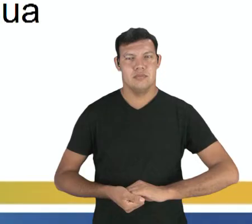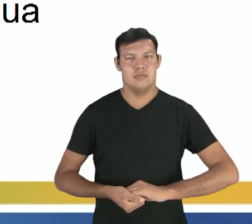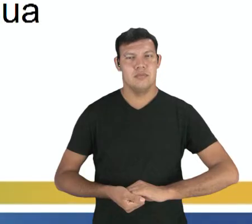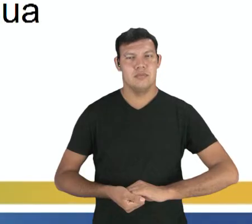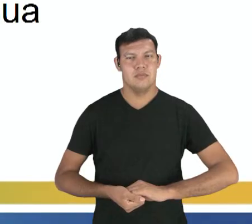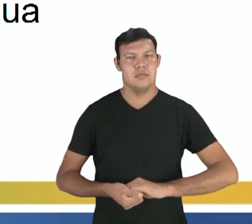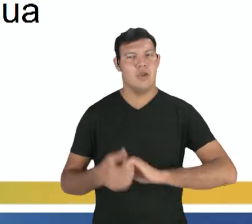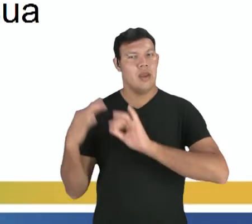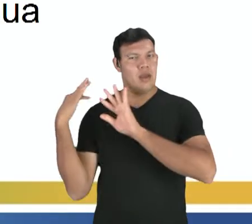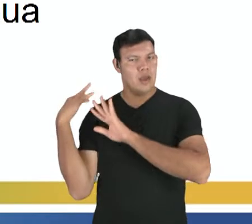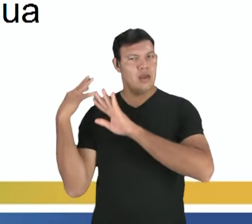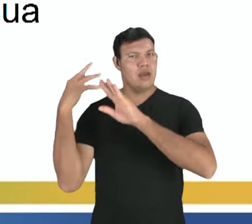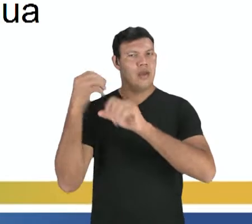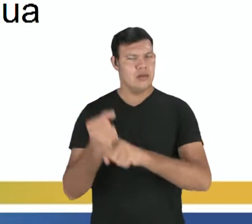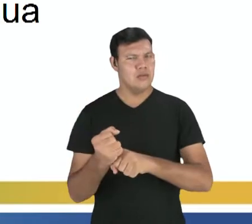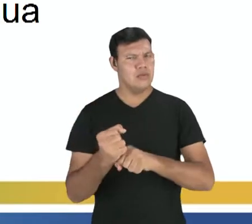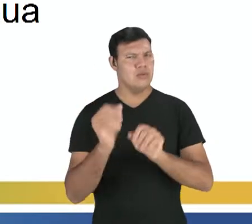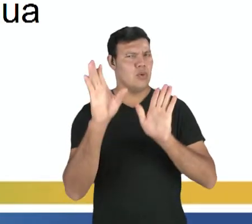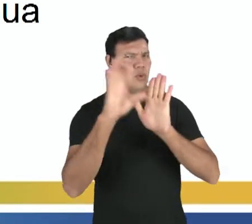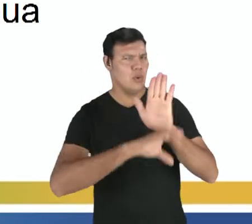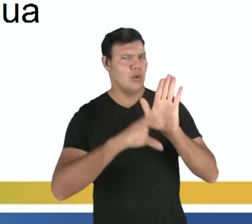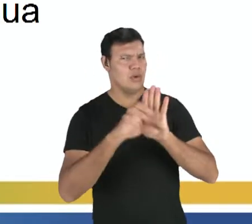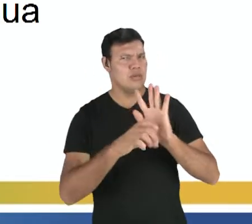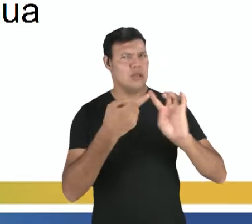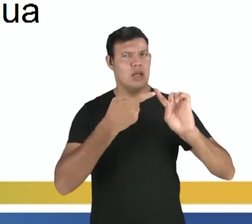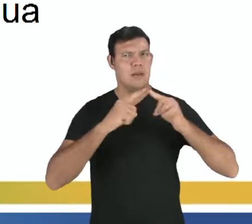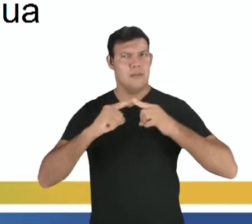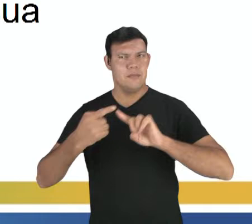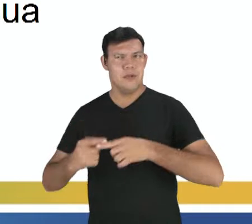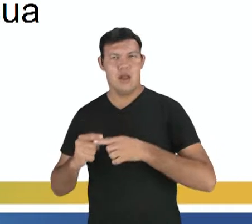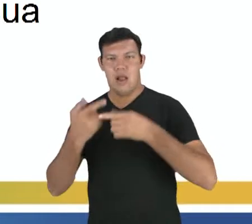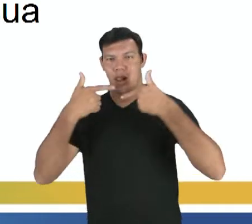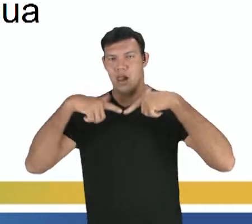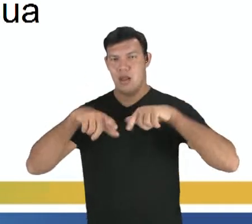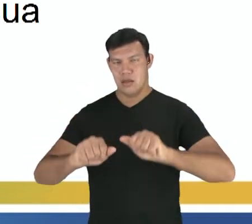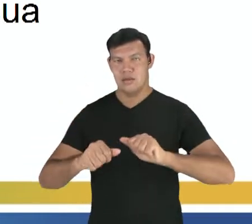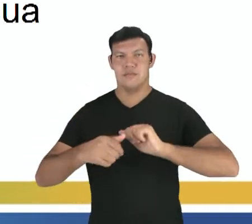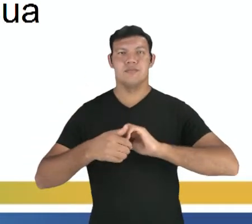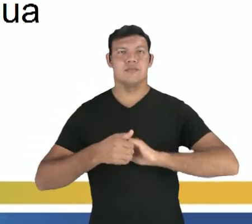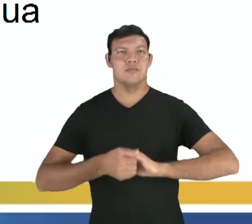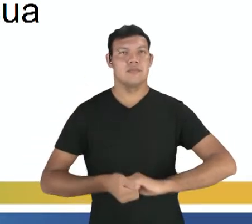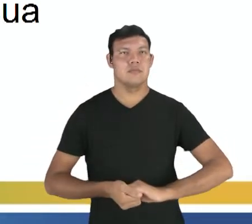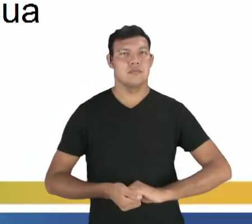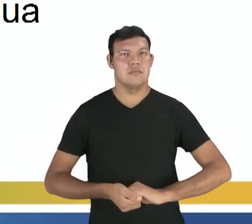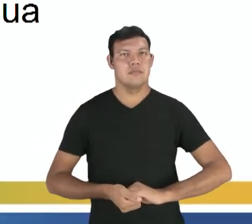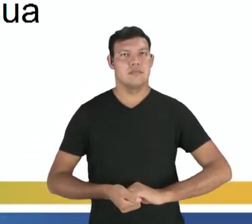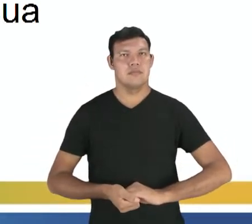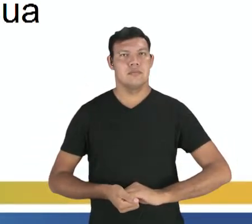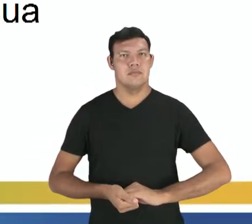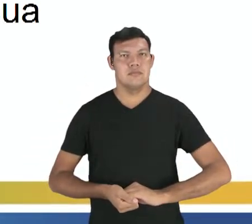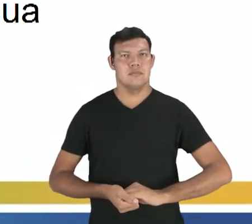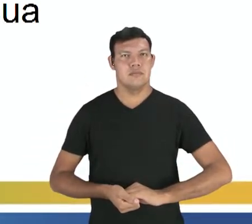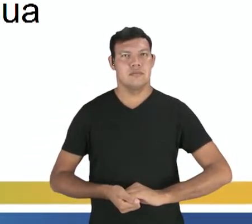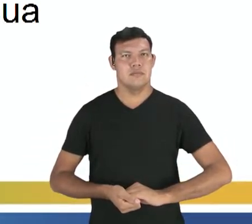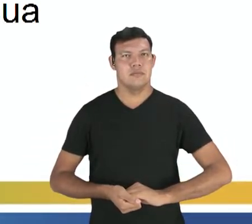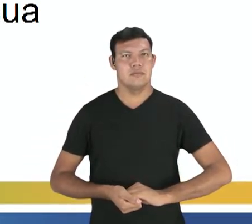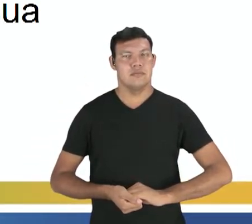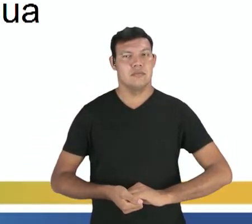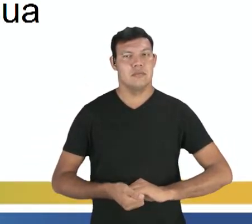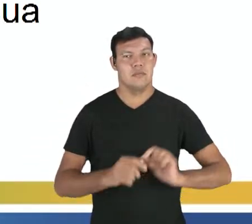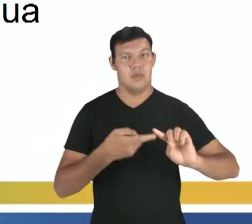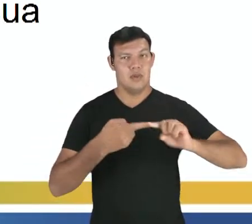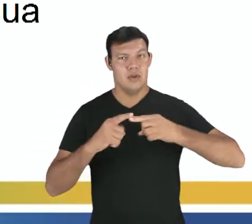Vamos relembrar o que são figuras de linguagem. What are figures of speech? Uma figura